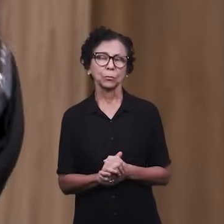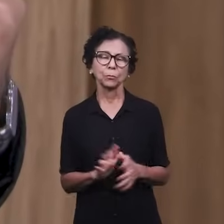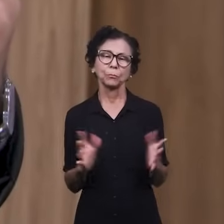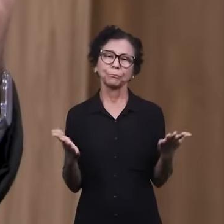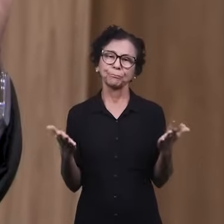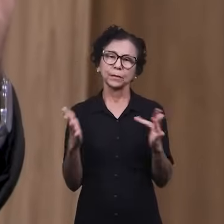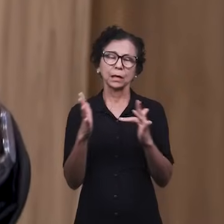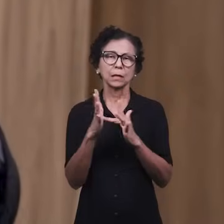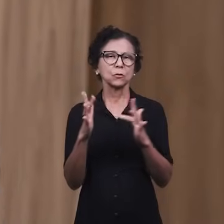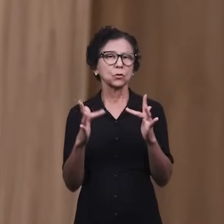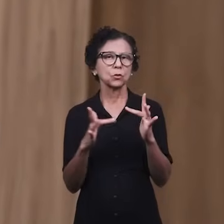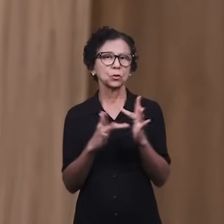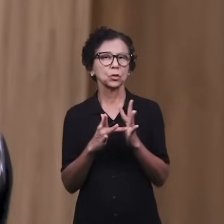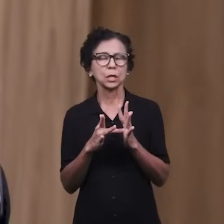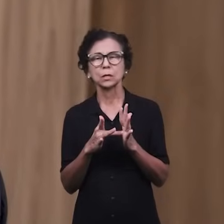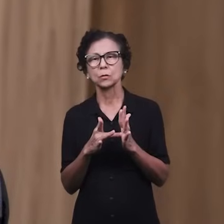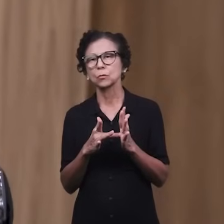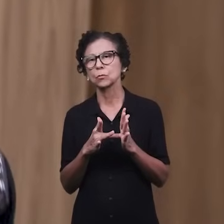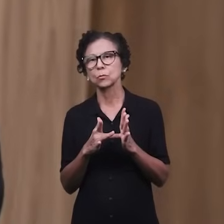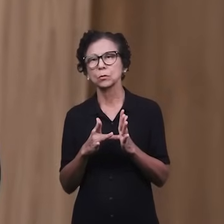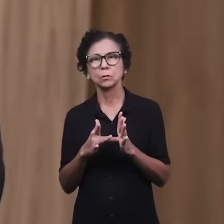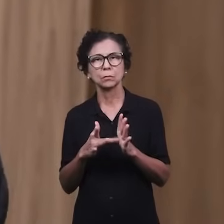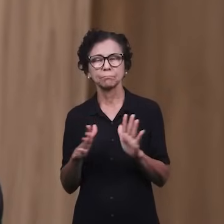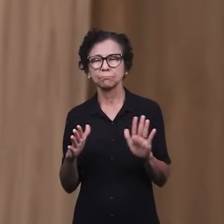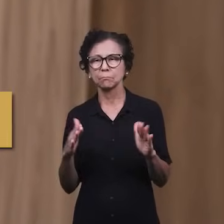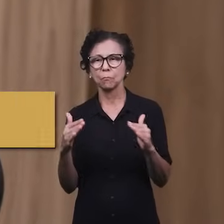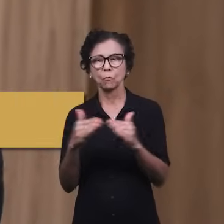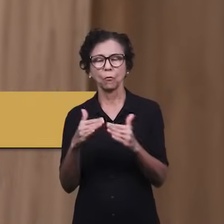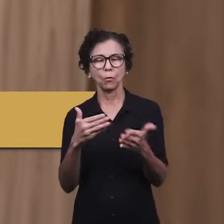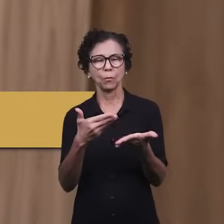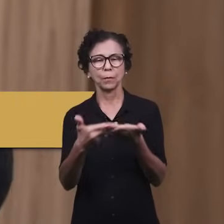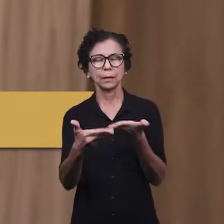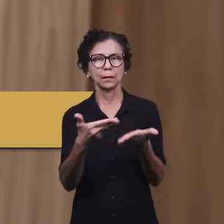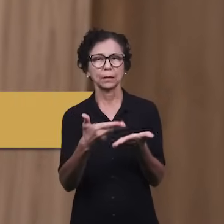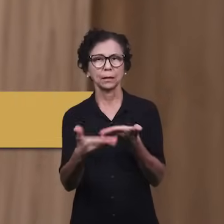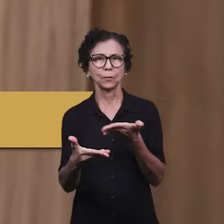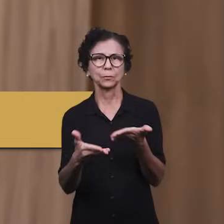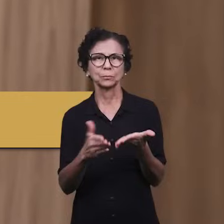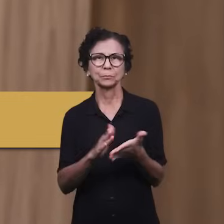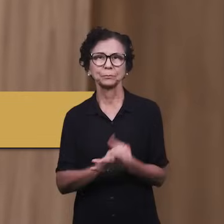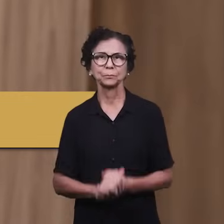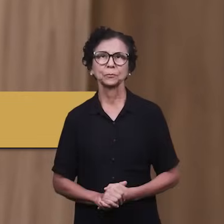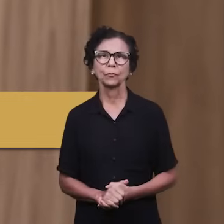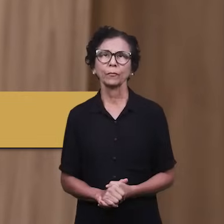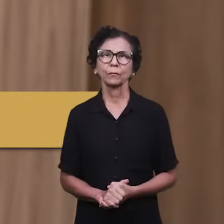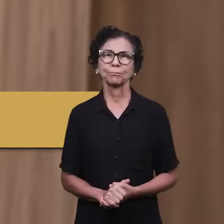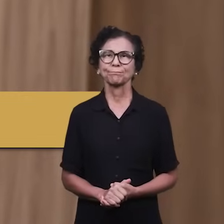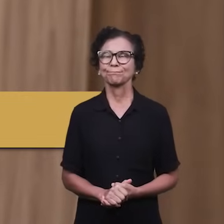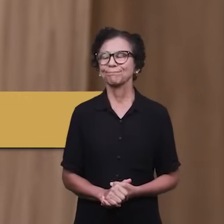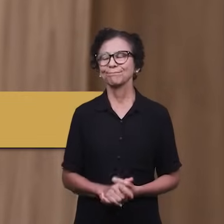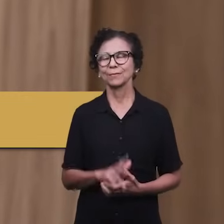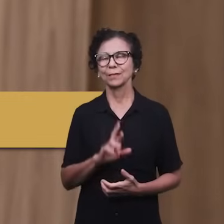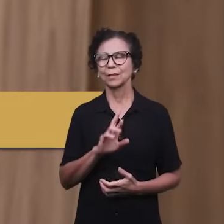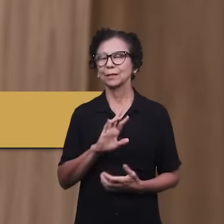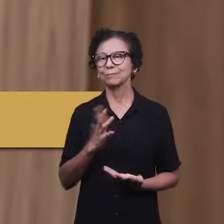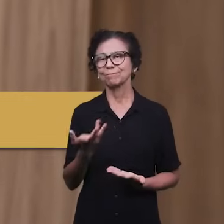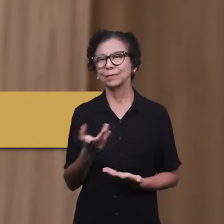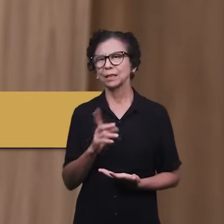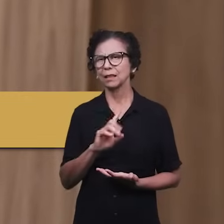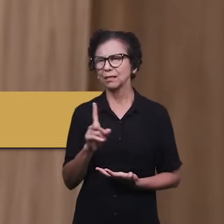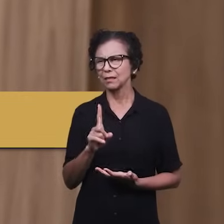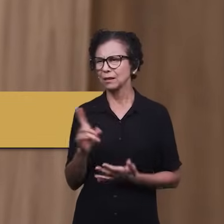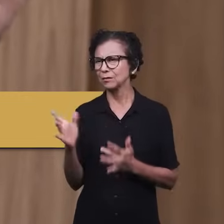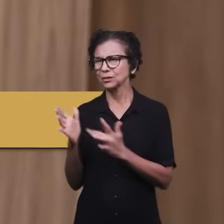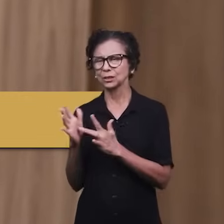ao homem. Então o homem é que passou a ser o centro do culto e não mais a pessoa do